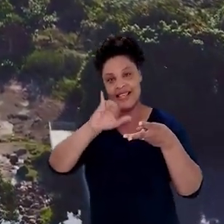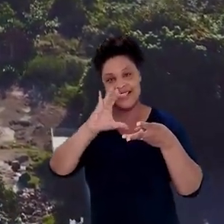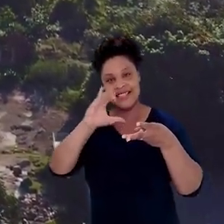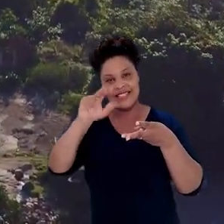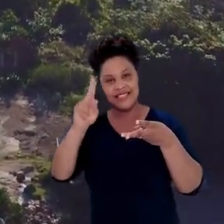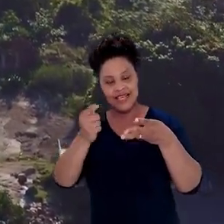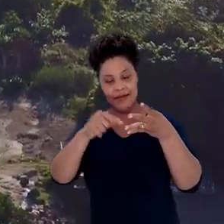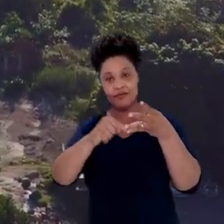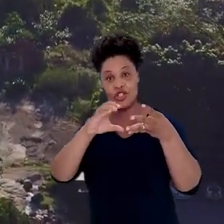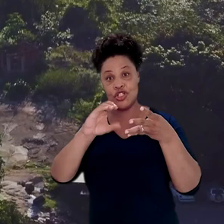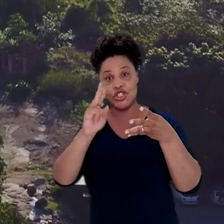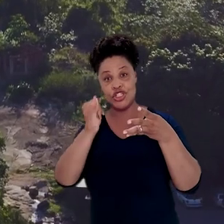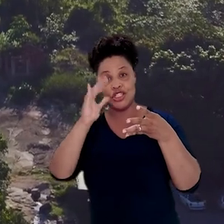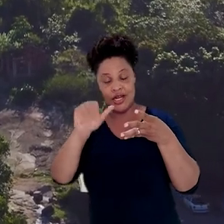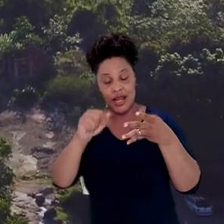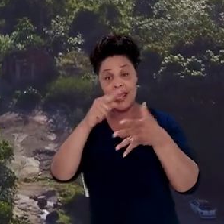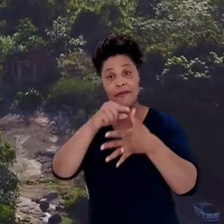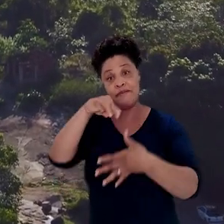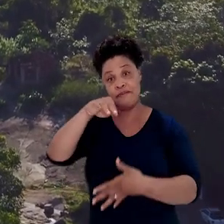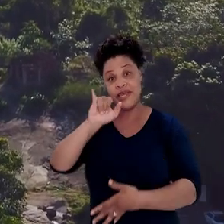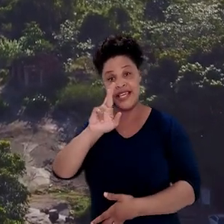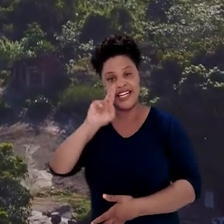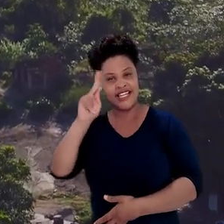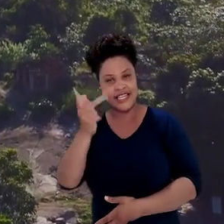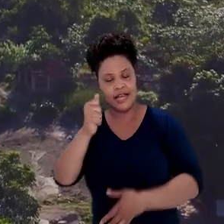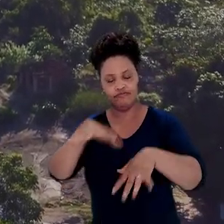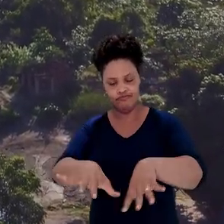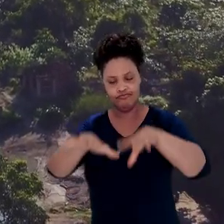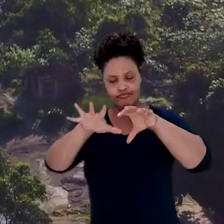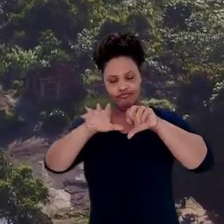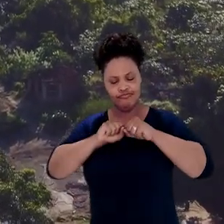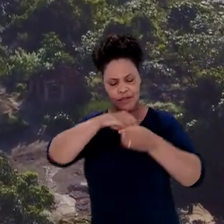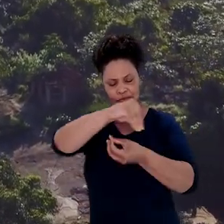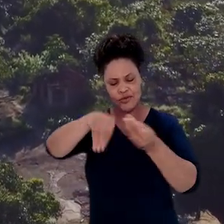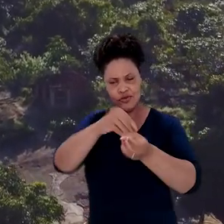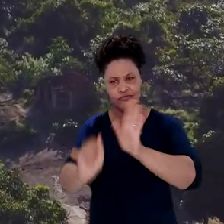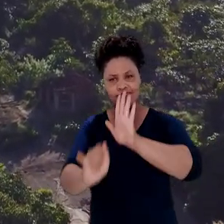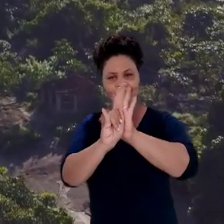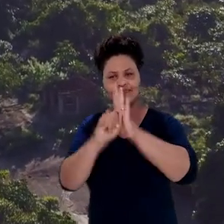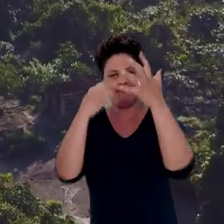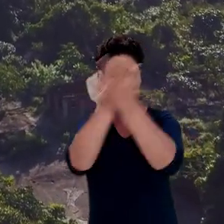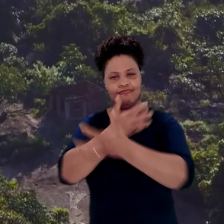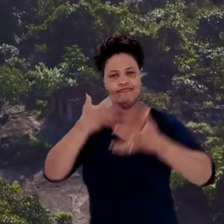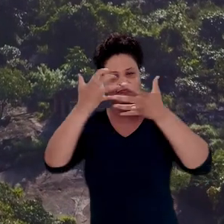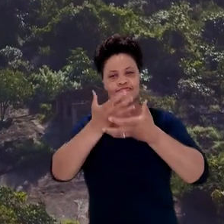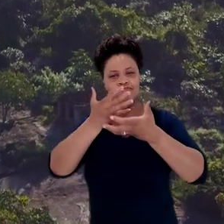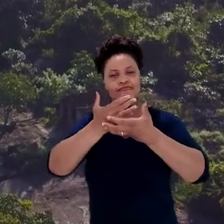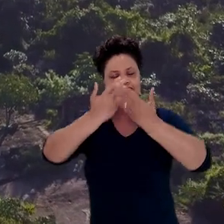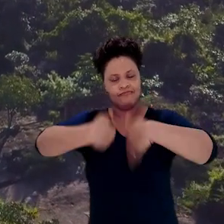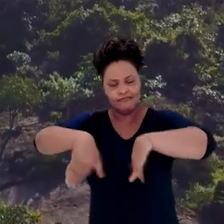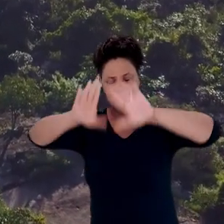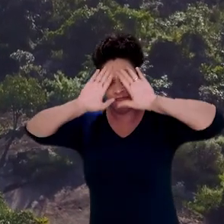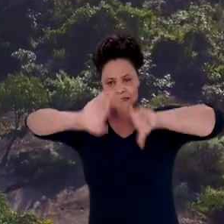Nicinha, Dona Chica do pandeiro, Mirinha de Mutá. A minha inspiração vem dessa gente, dessa mistura identitária vem